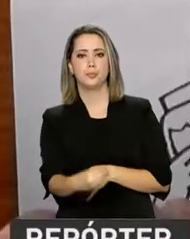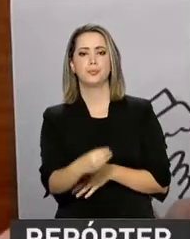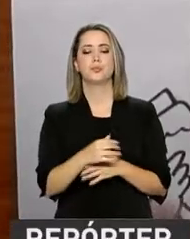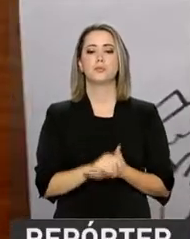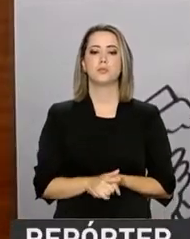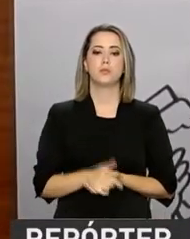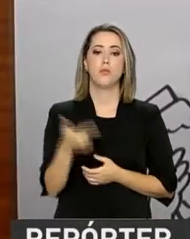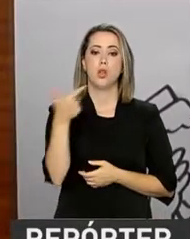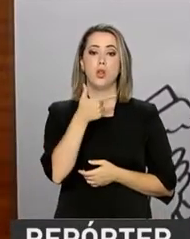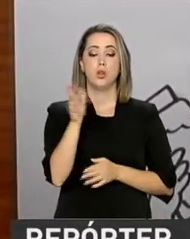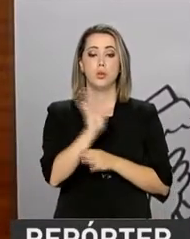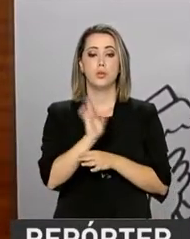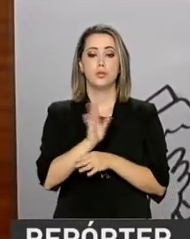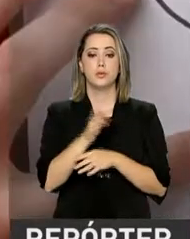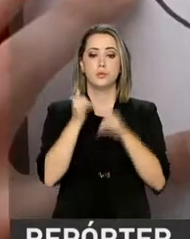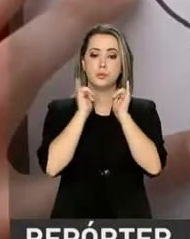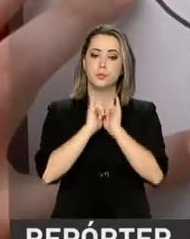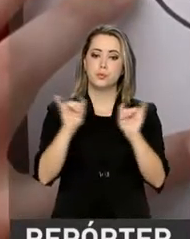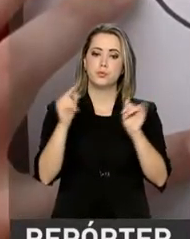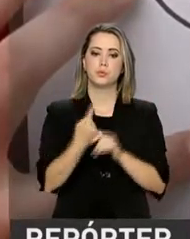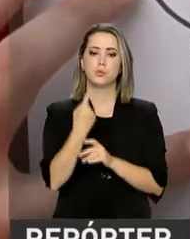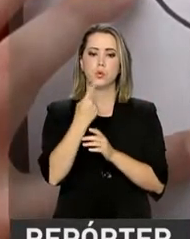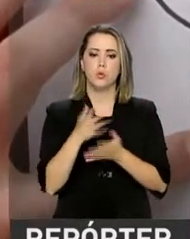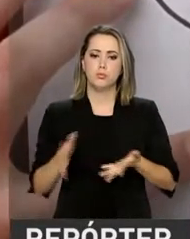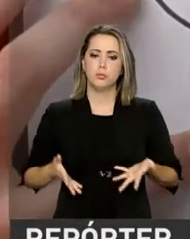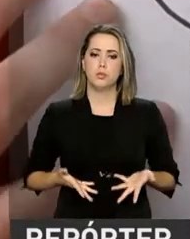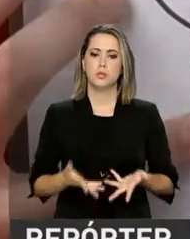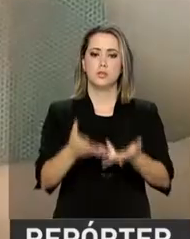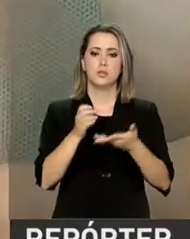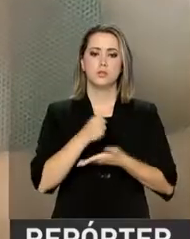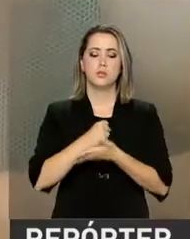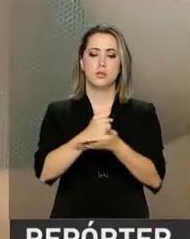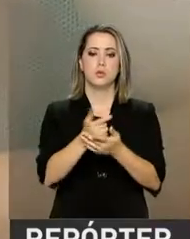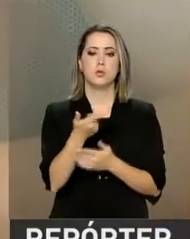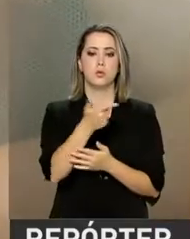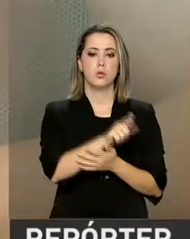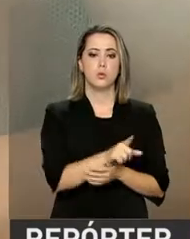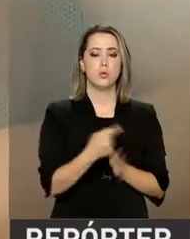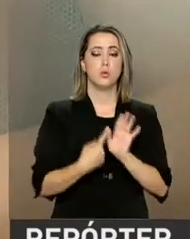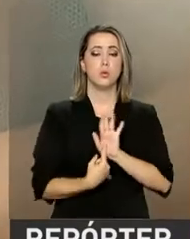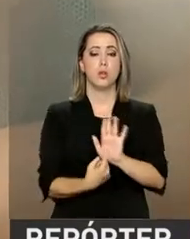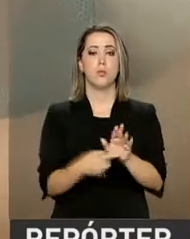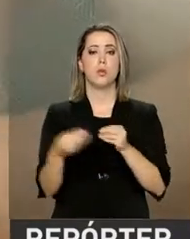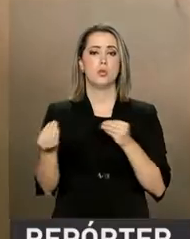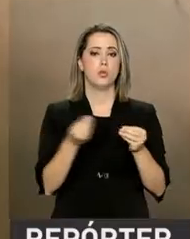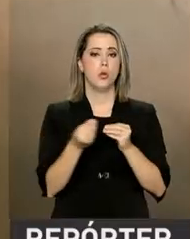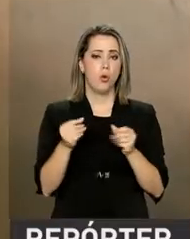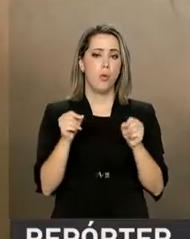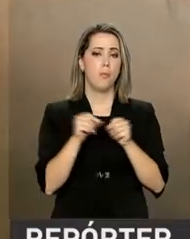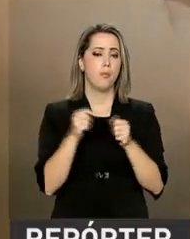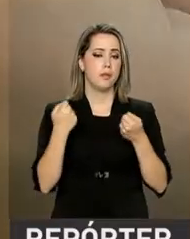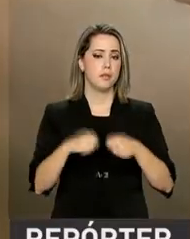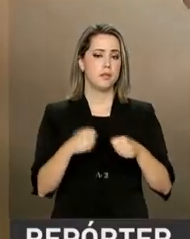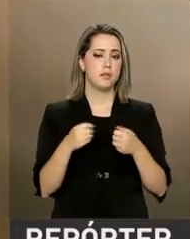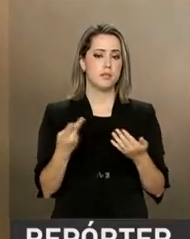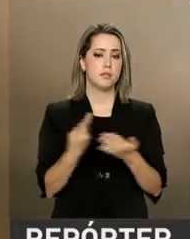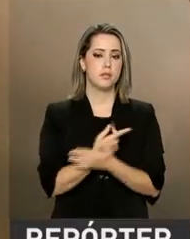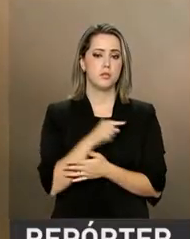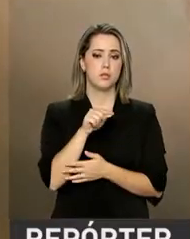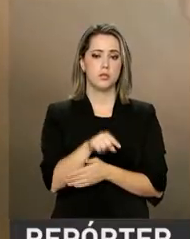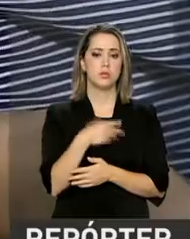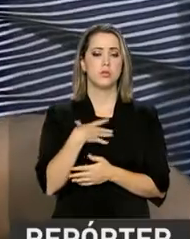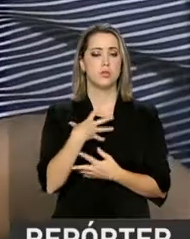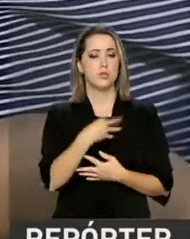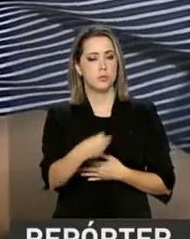dois vídeos foram lançados incentivar a doação e outro que mostra passo a passo como fazer para